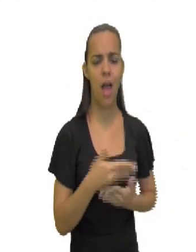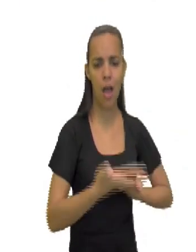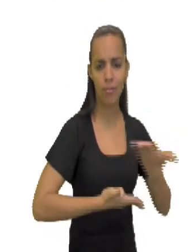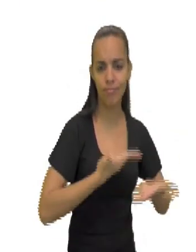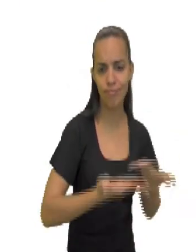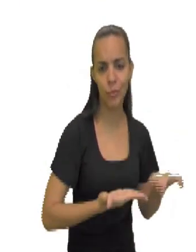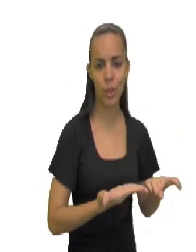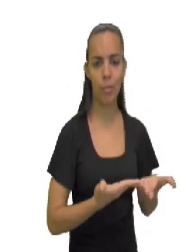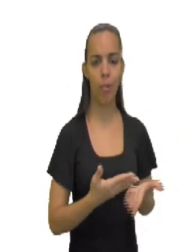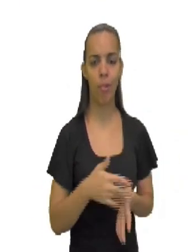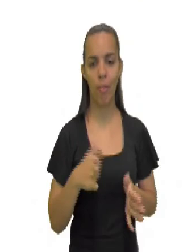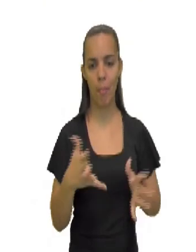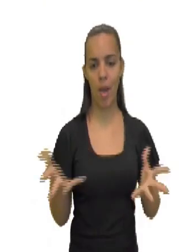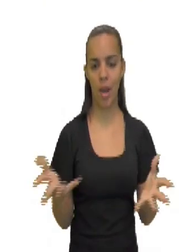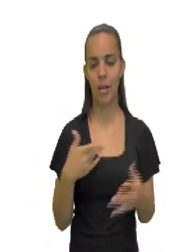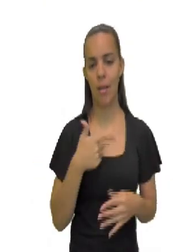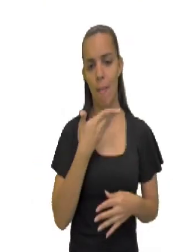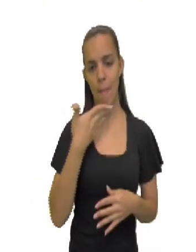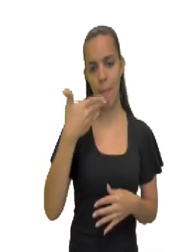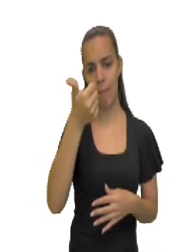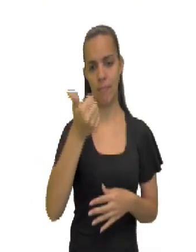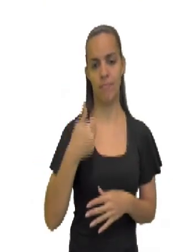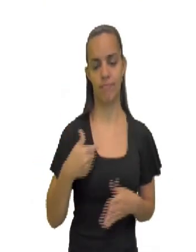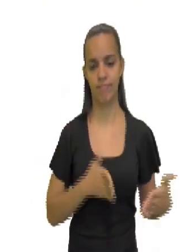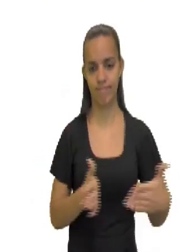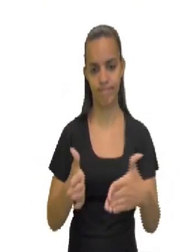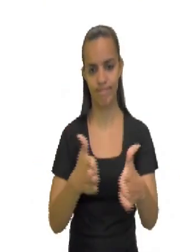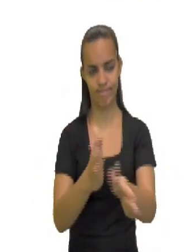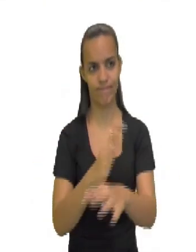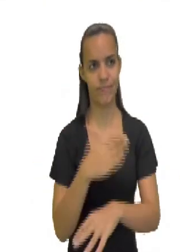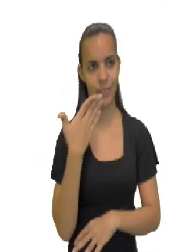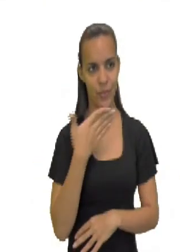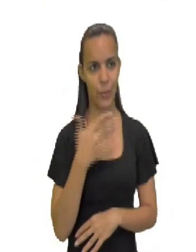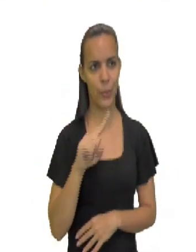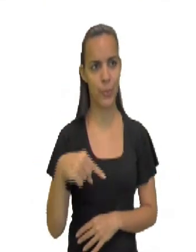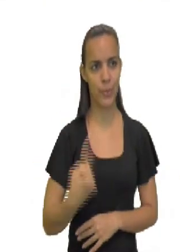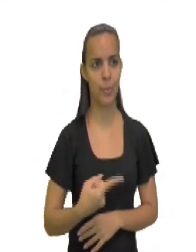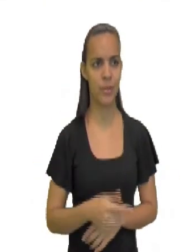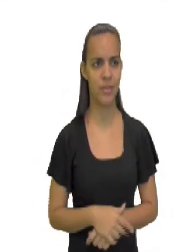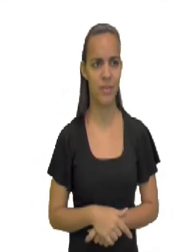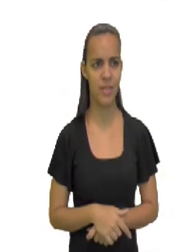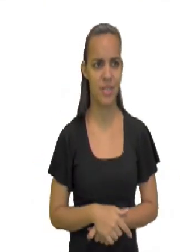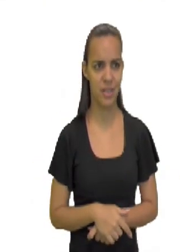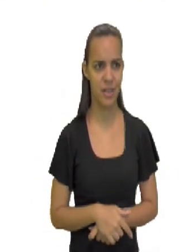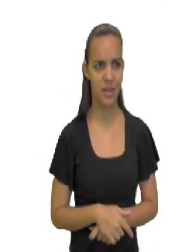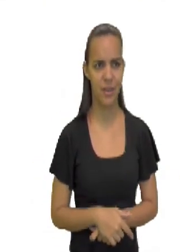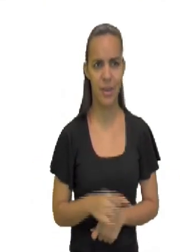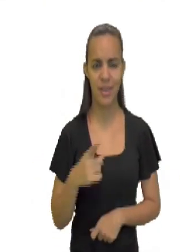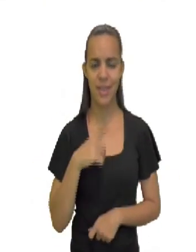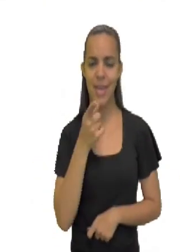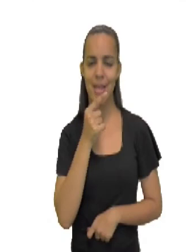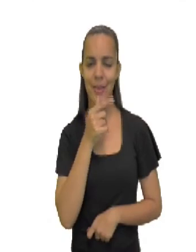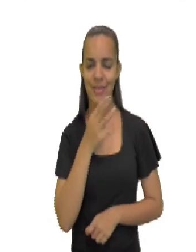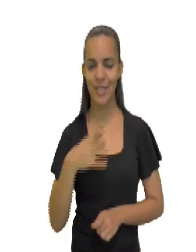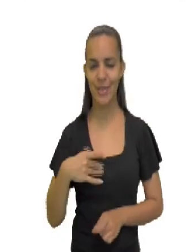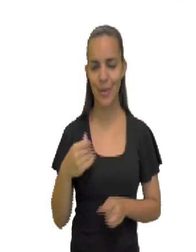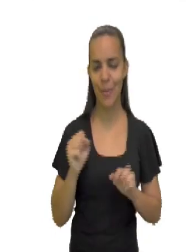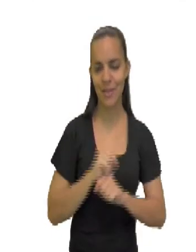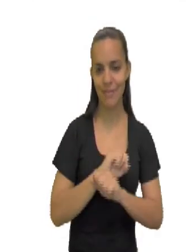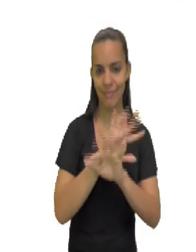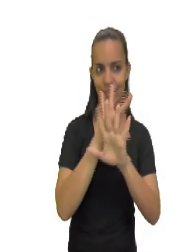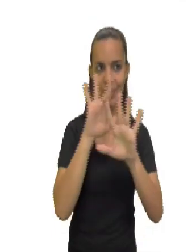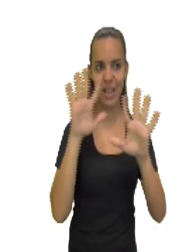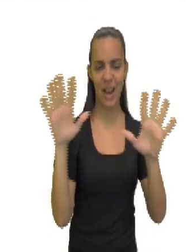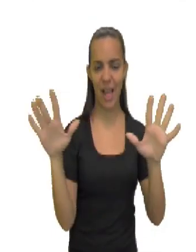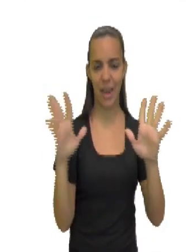recuperação do nosso rio. Se vocês observarem aí nesse antes e depois, as águas eram mais claras. Nós